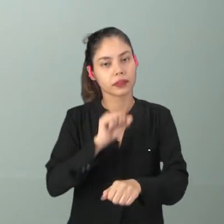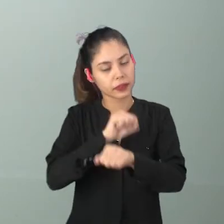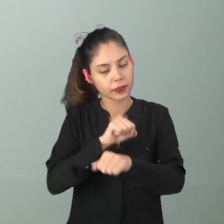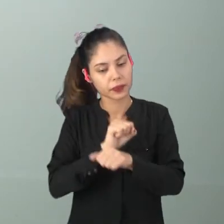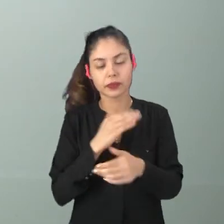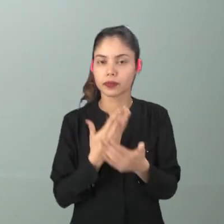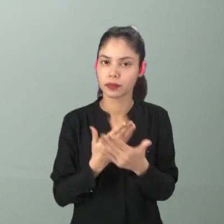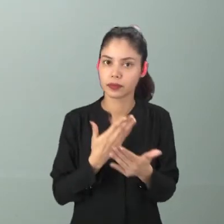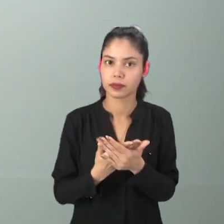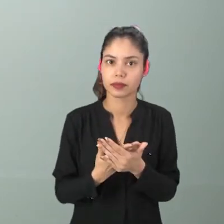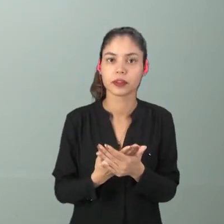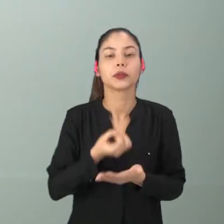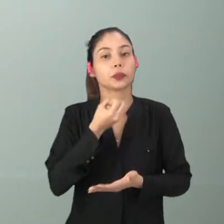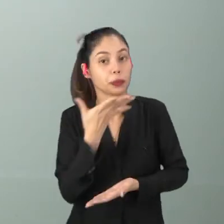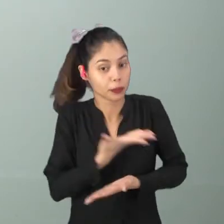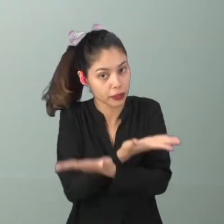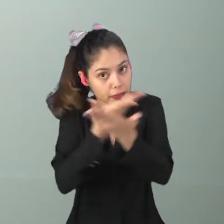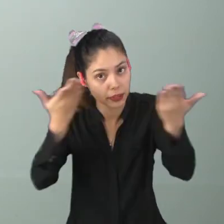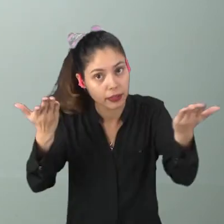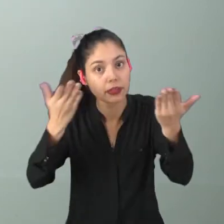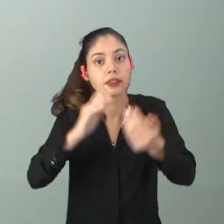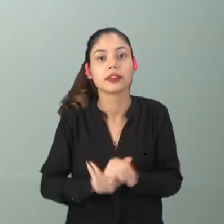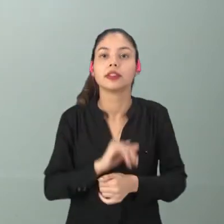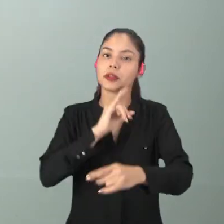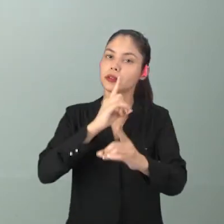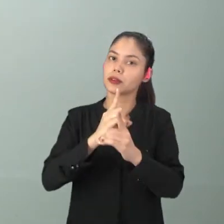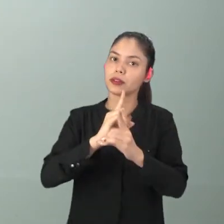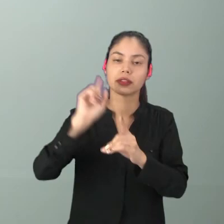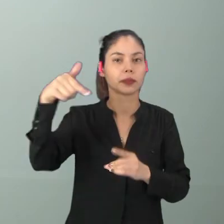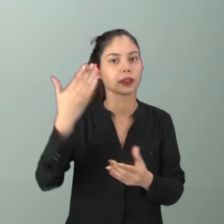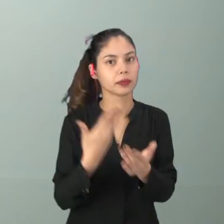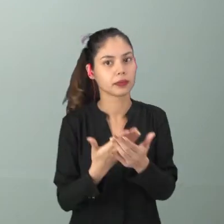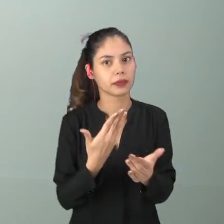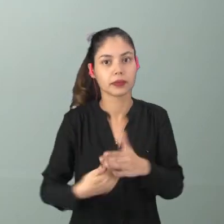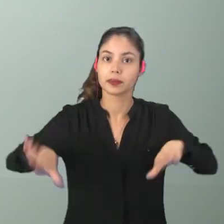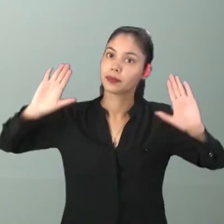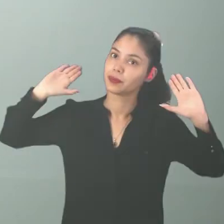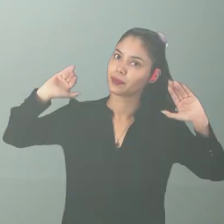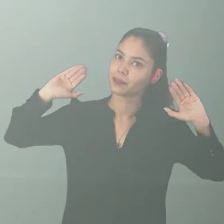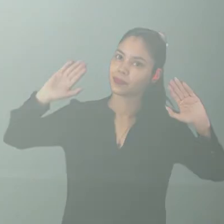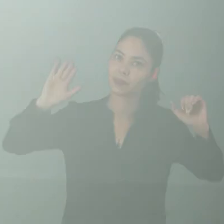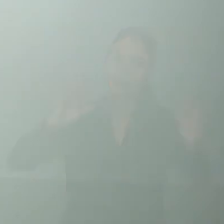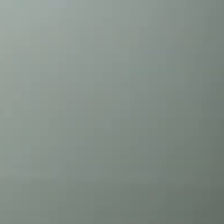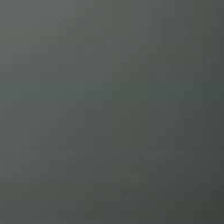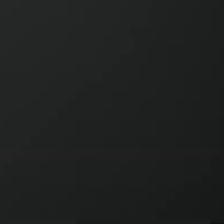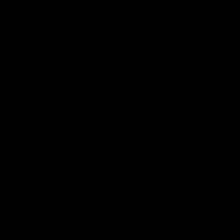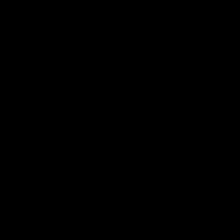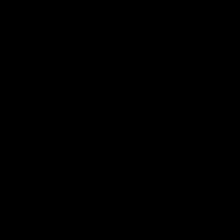espero que a aula tenha sido do agrado de vocês e eu encontro vocês na próxima aula. Tchau, tchau!